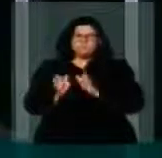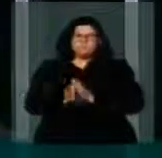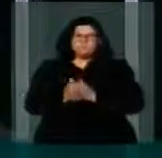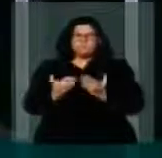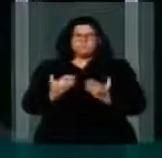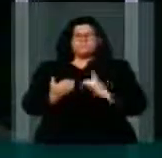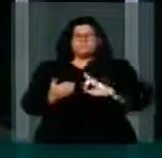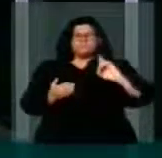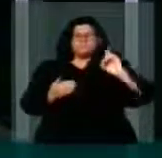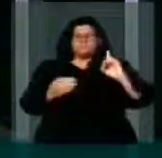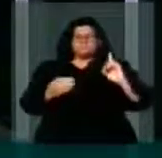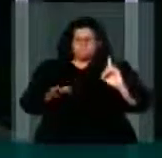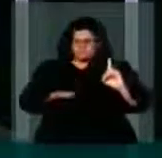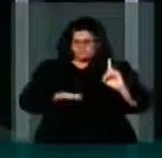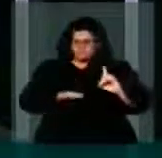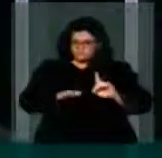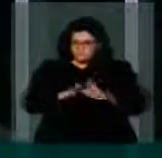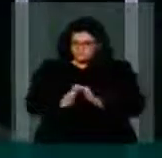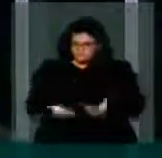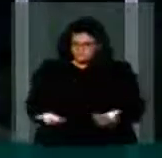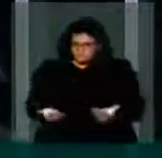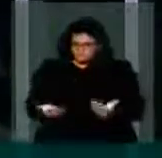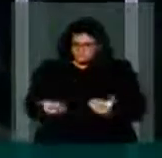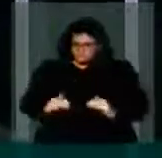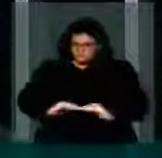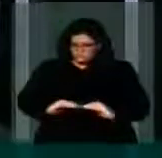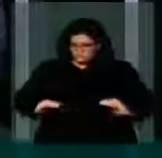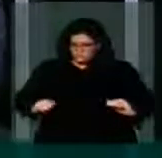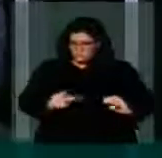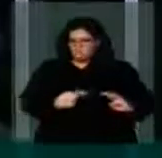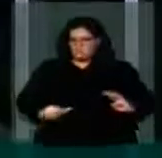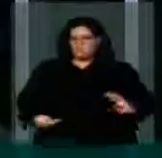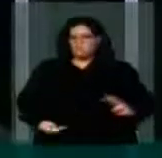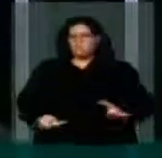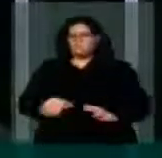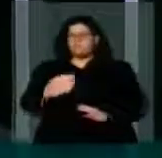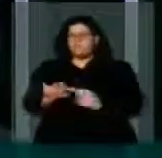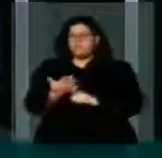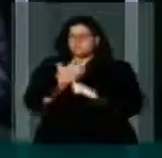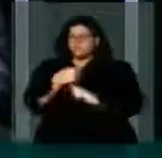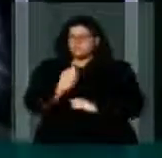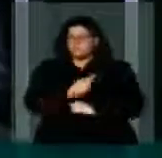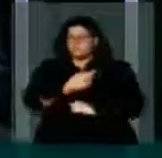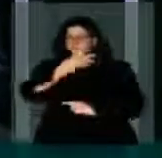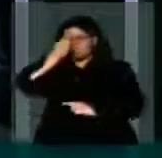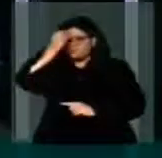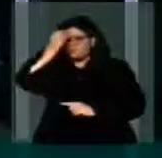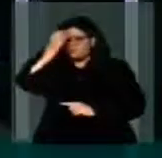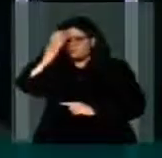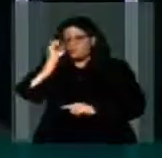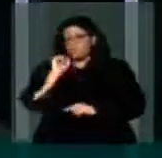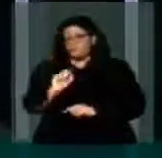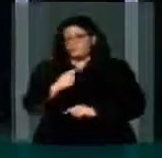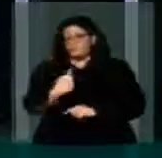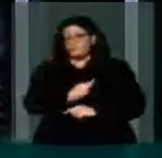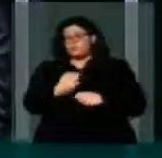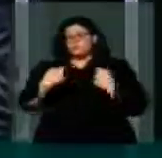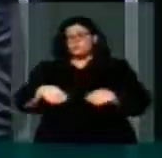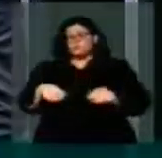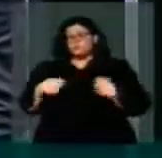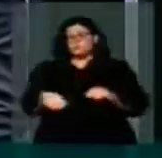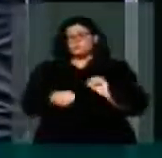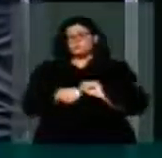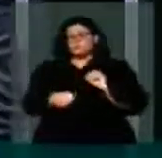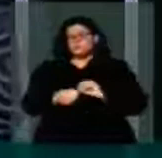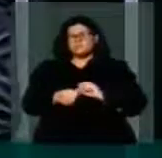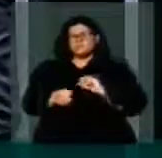presidência. Essa palavra nos ajuda a entender qual é a situação do nosso país e o que nós precisamos fazer para levantar a nossa